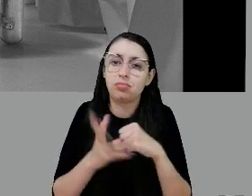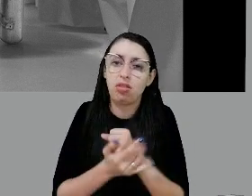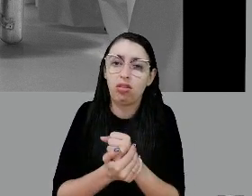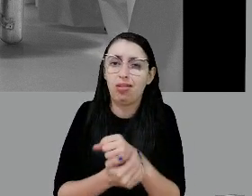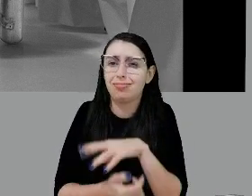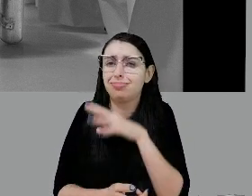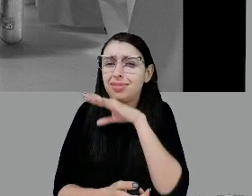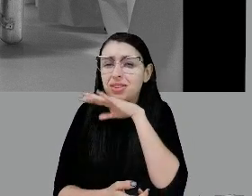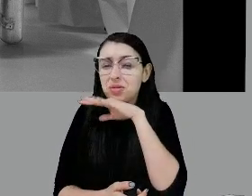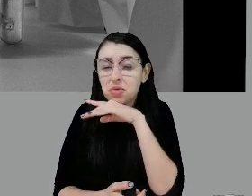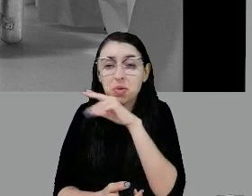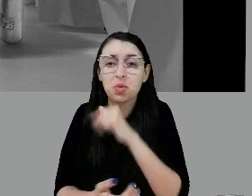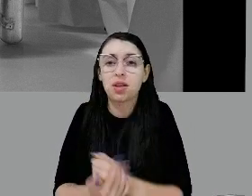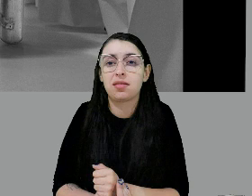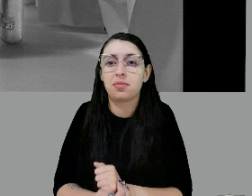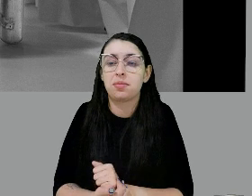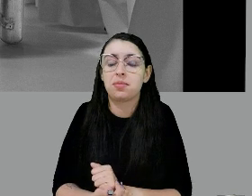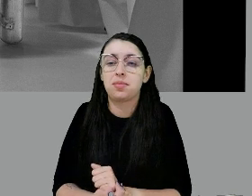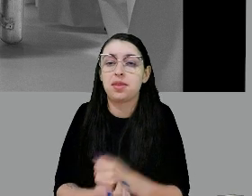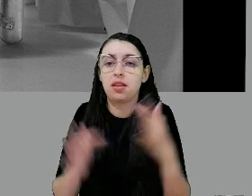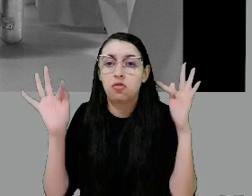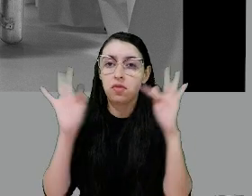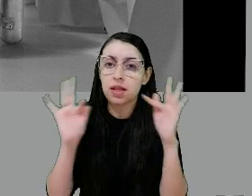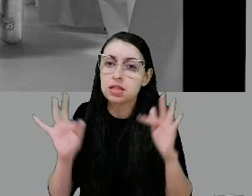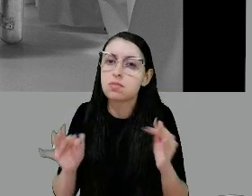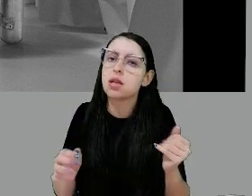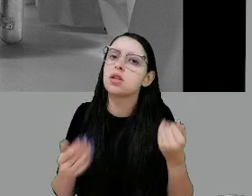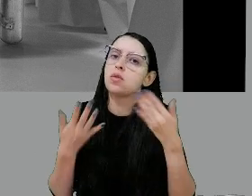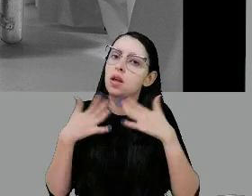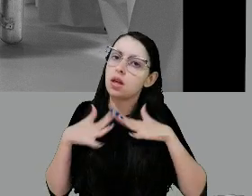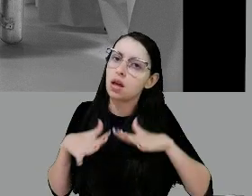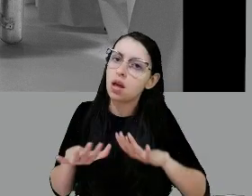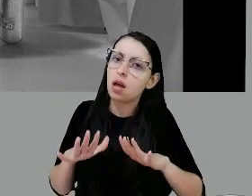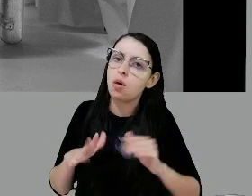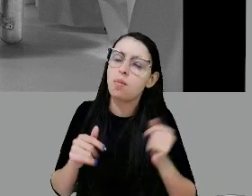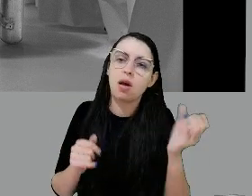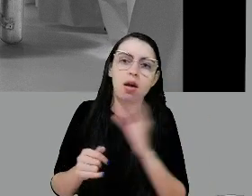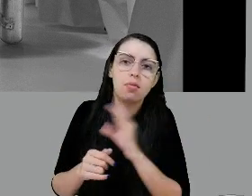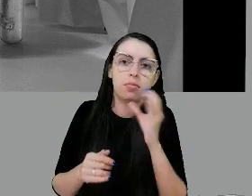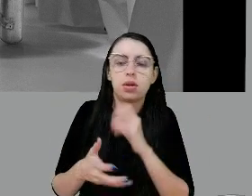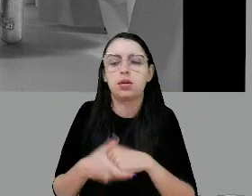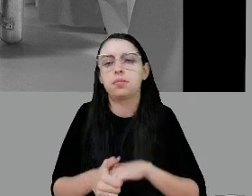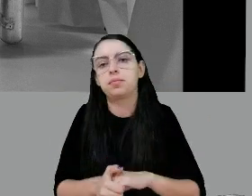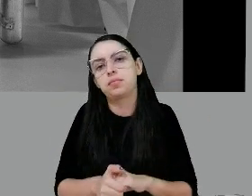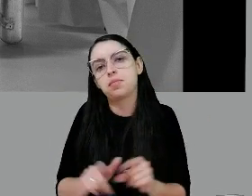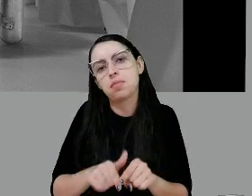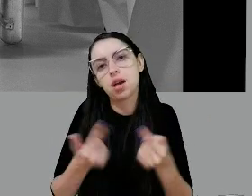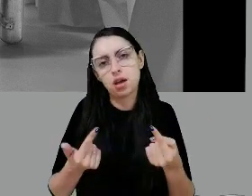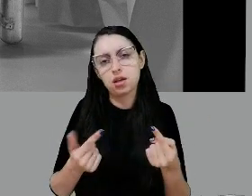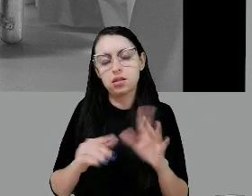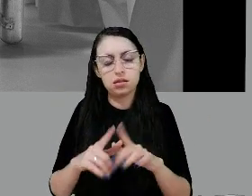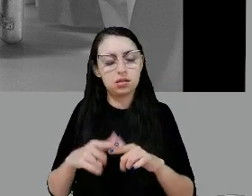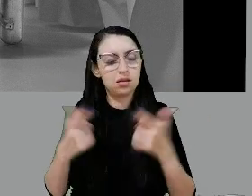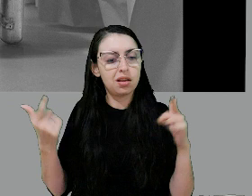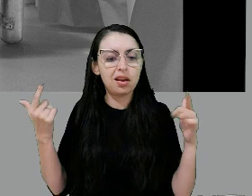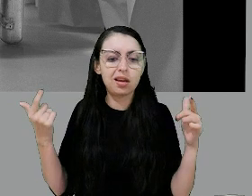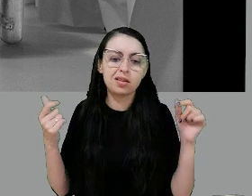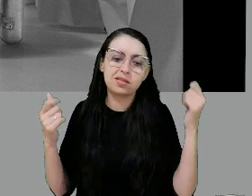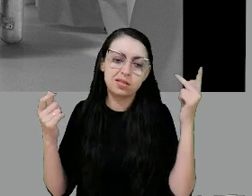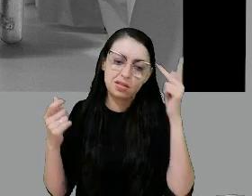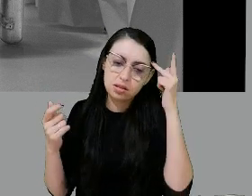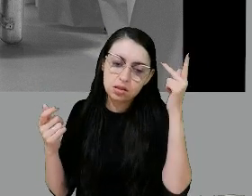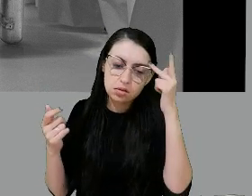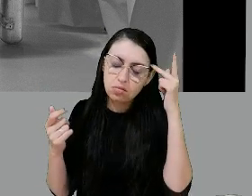muito mal, felizmente foi uma cepa ainda leve, mas o panorama que